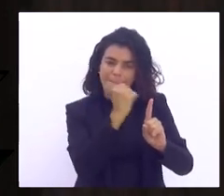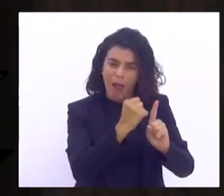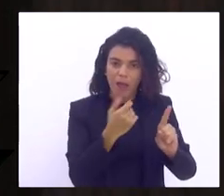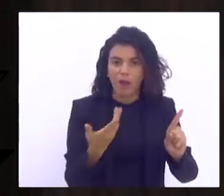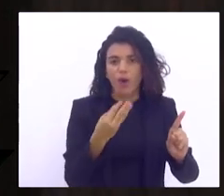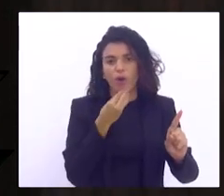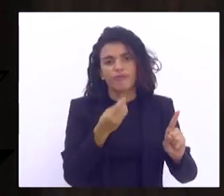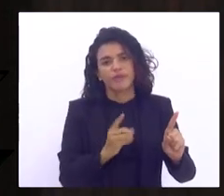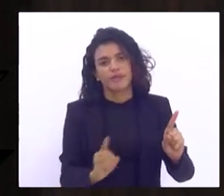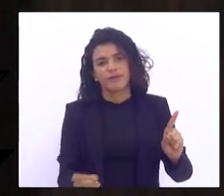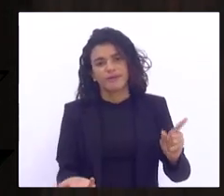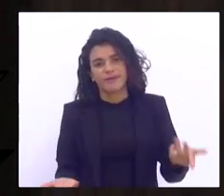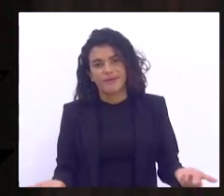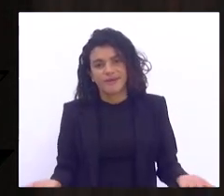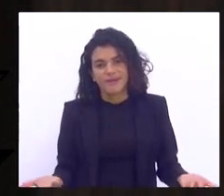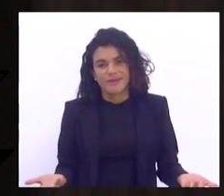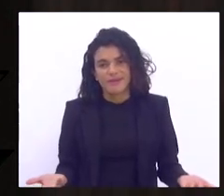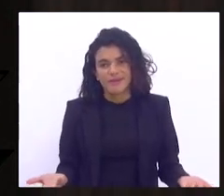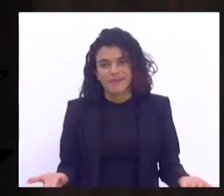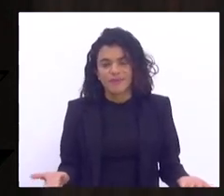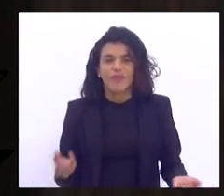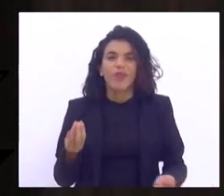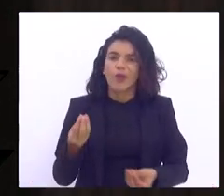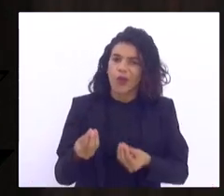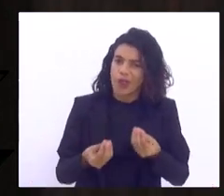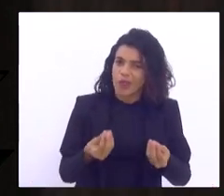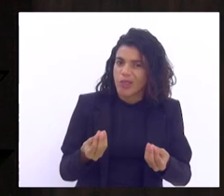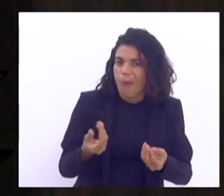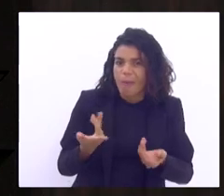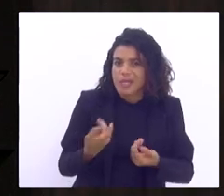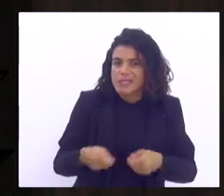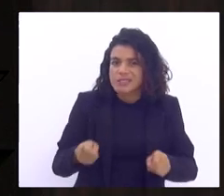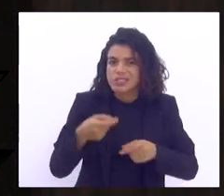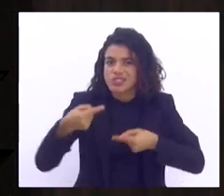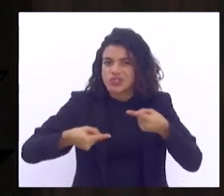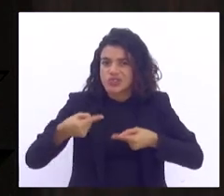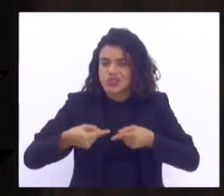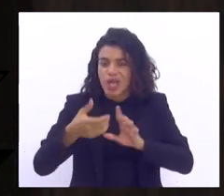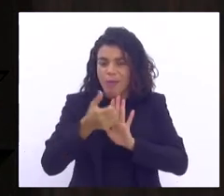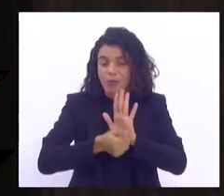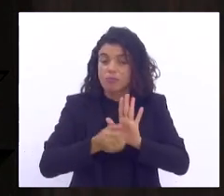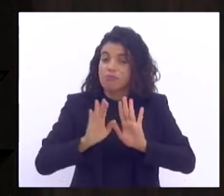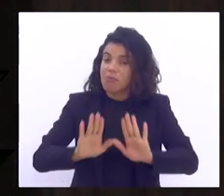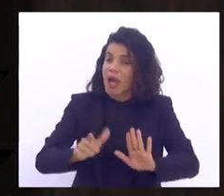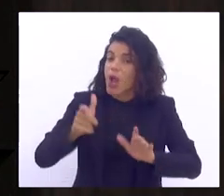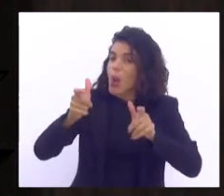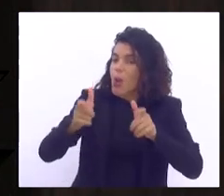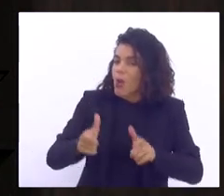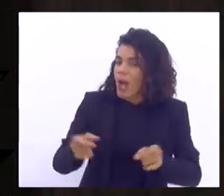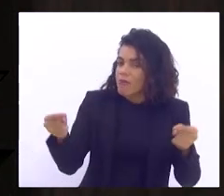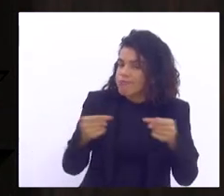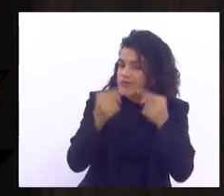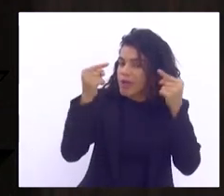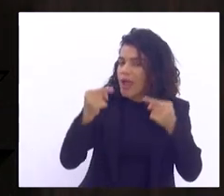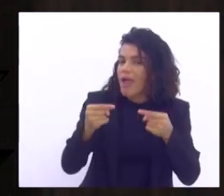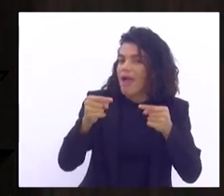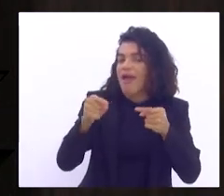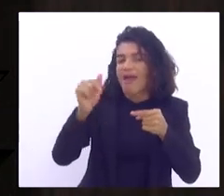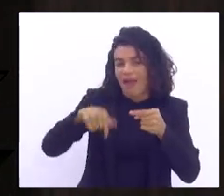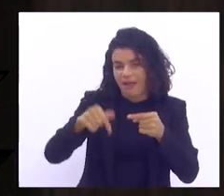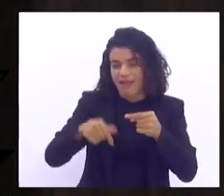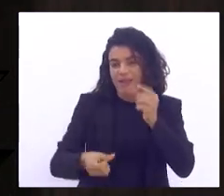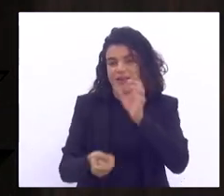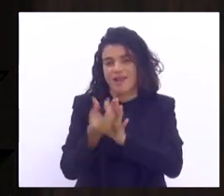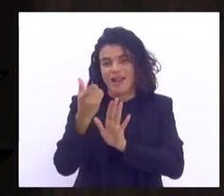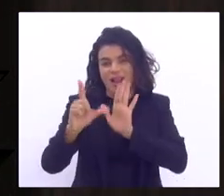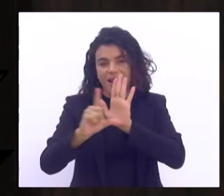evidente que não. Então, sequer o aborto deveria estar sendo discutido. Mas se existe um local propício, é o parlamento. Não